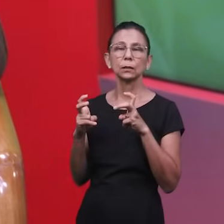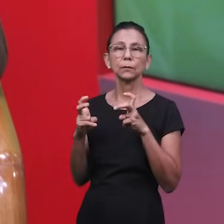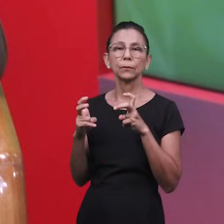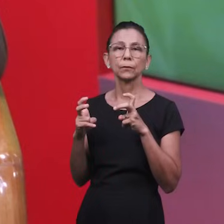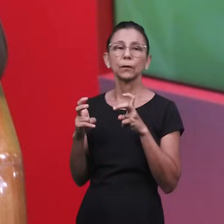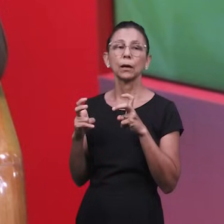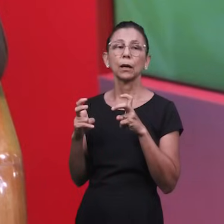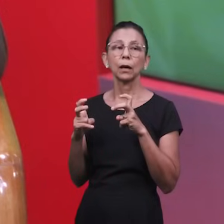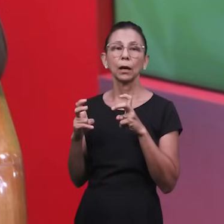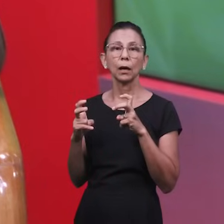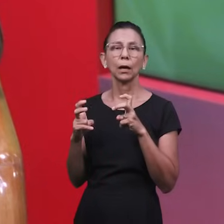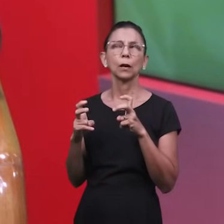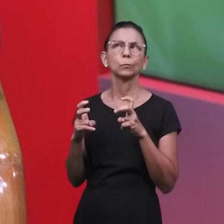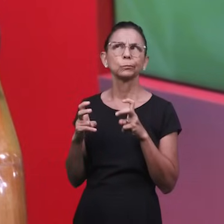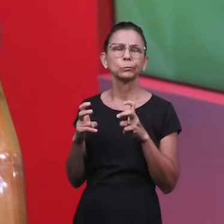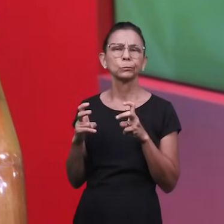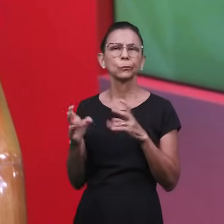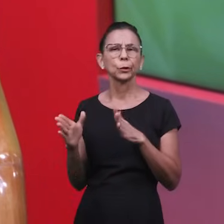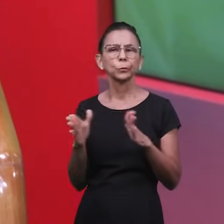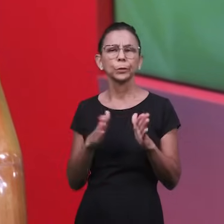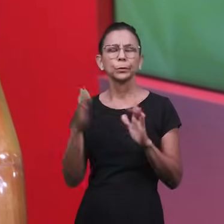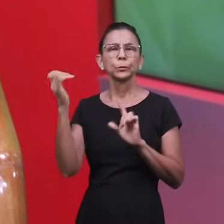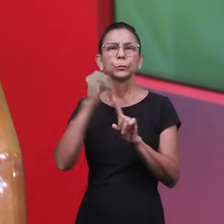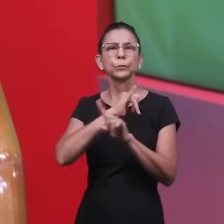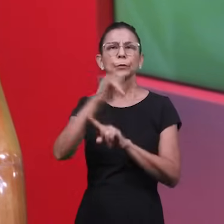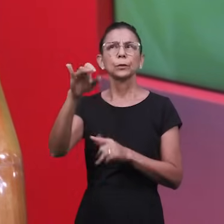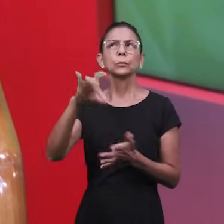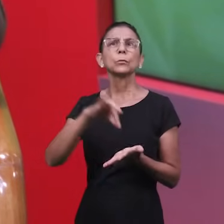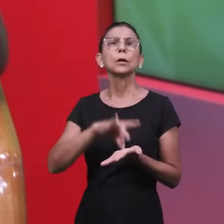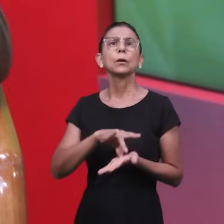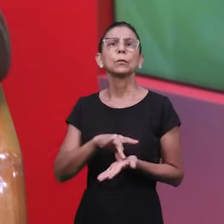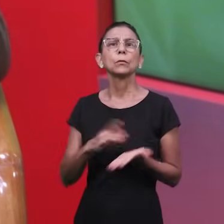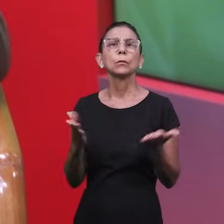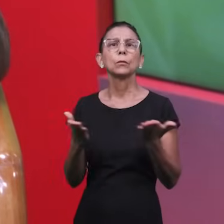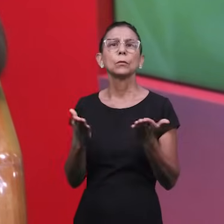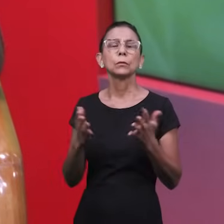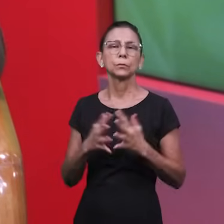identifica qual é o período profético que ela está vivendo.